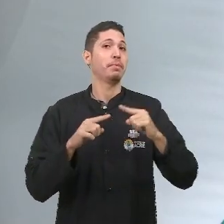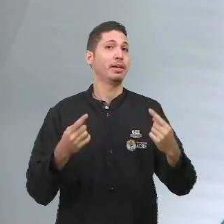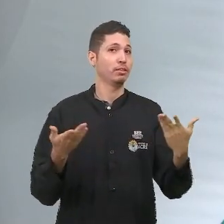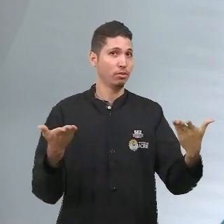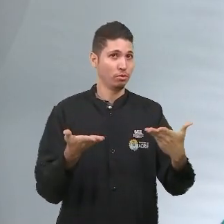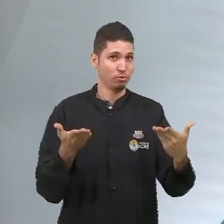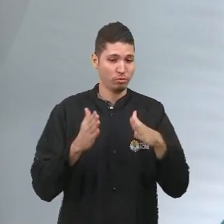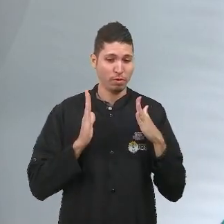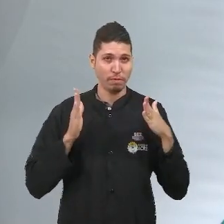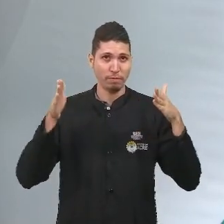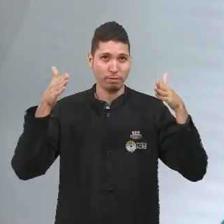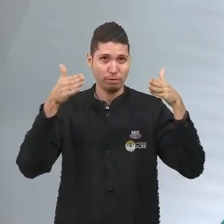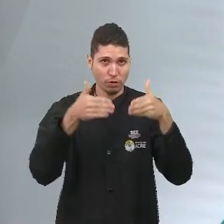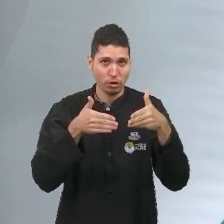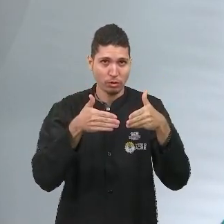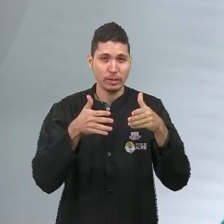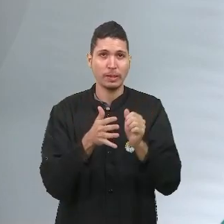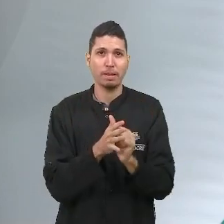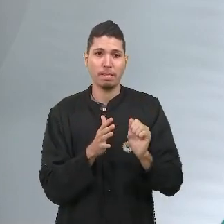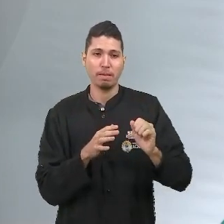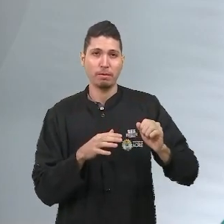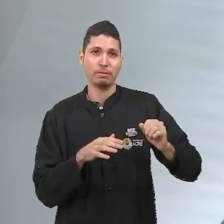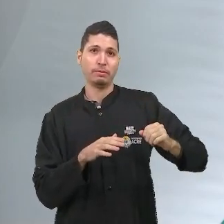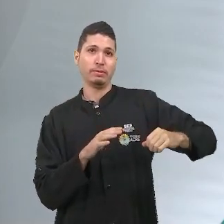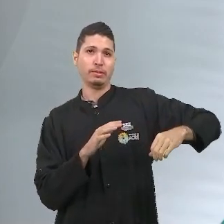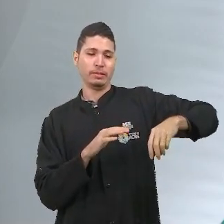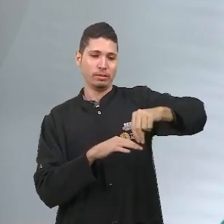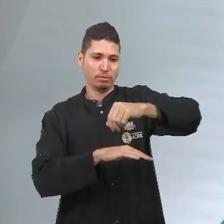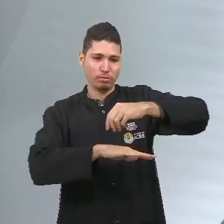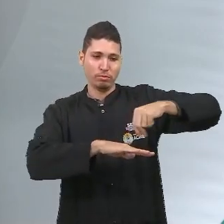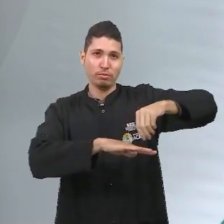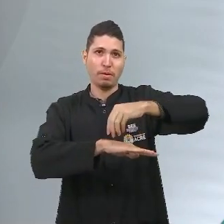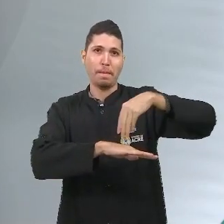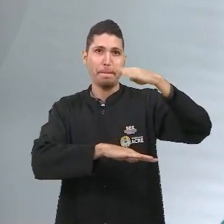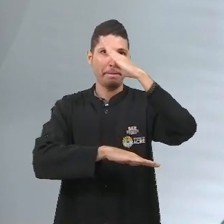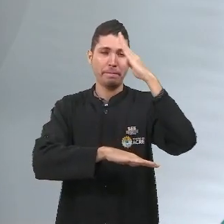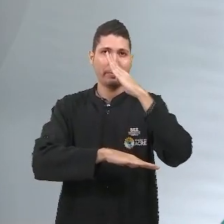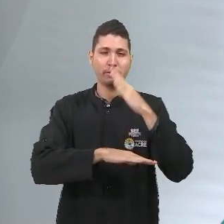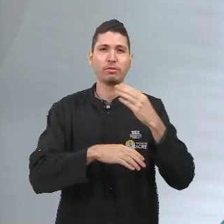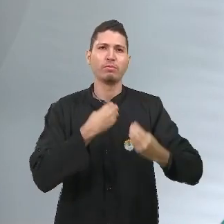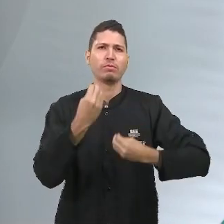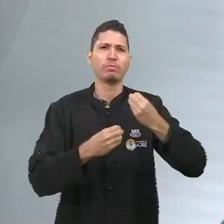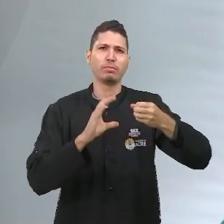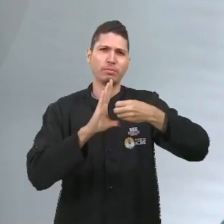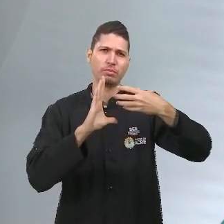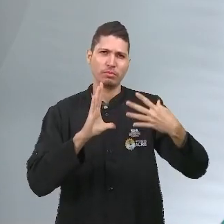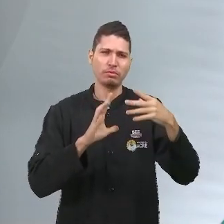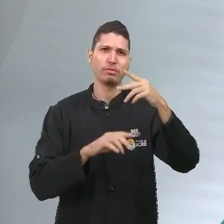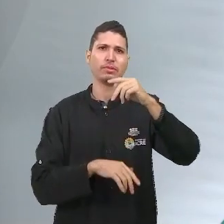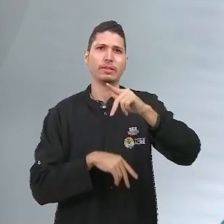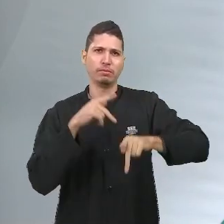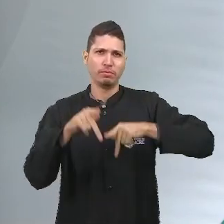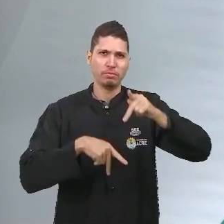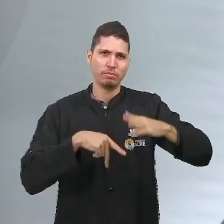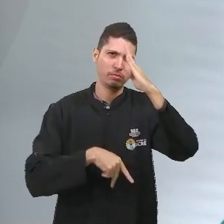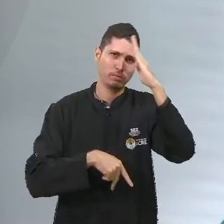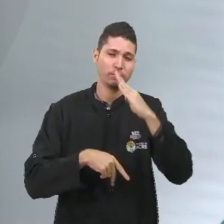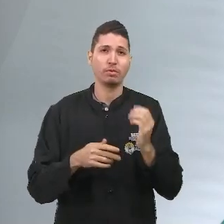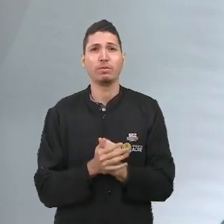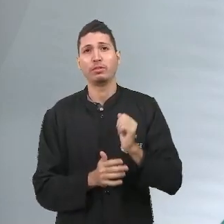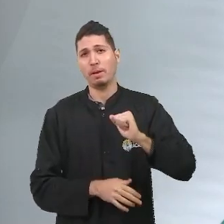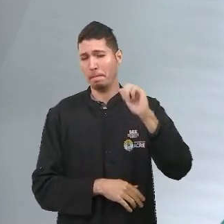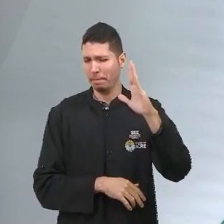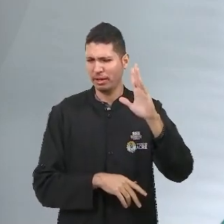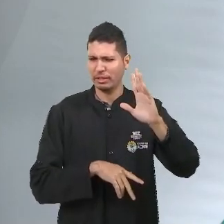vamos focar aqui no território brasileiro, entender como que é essa característica da população brasileira, onde é mais